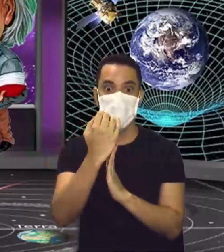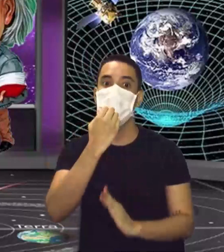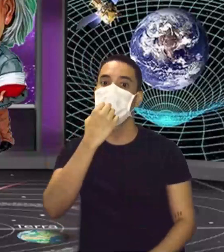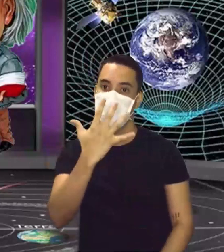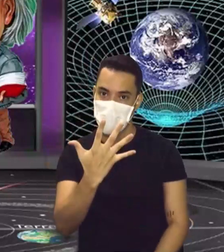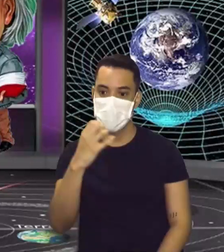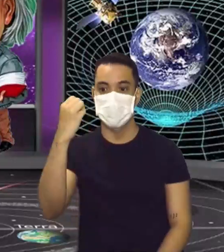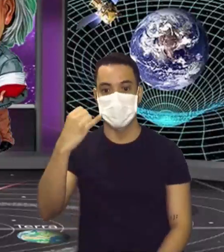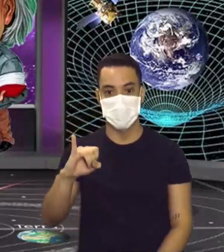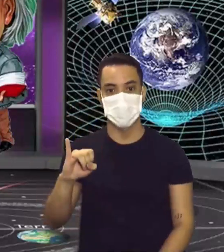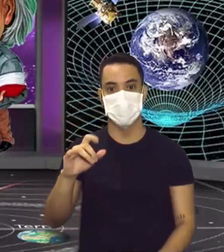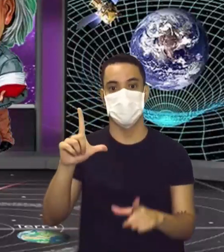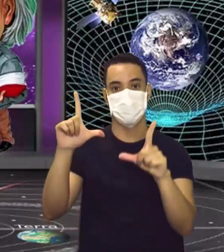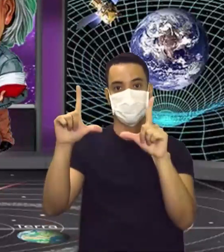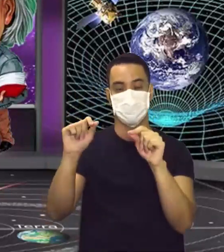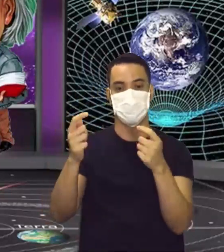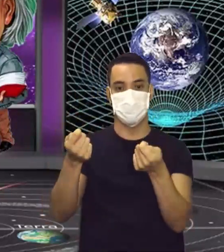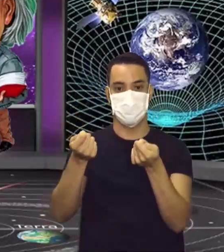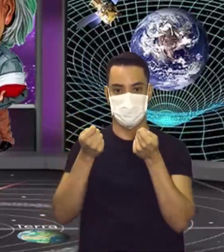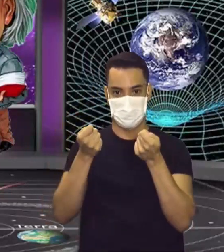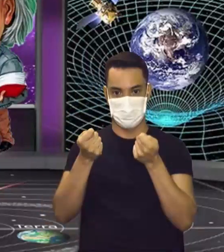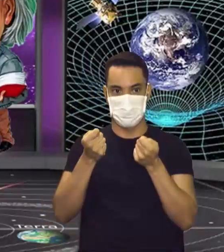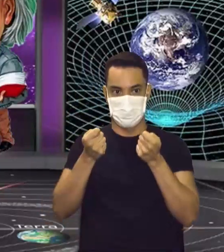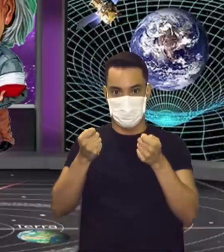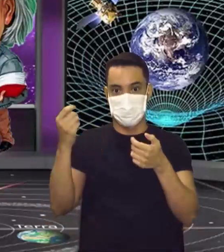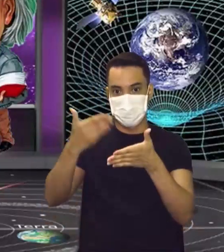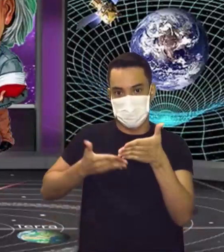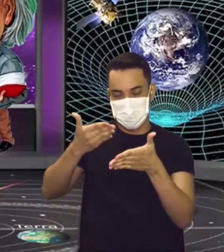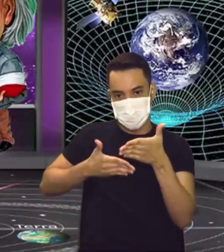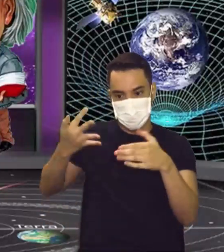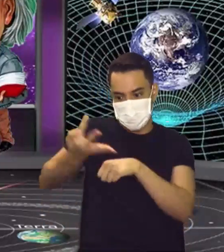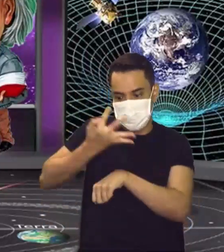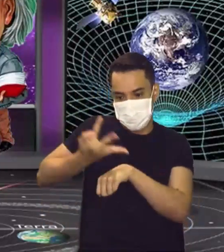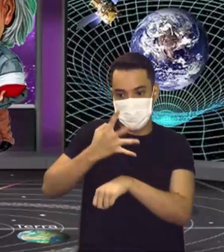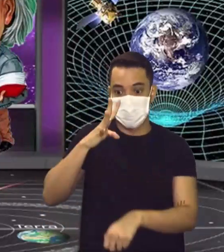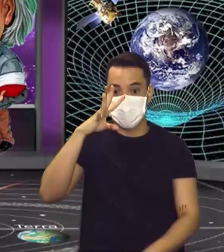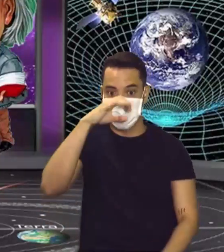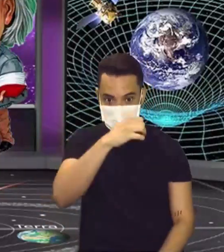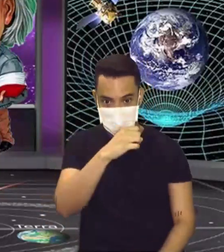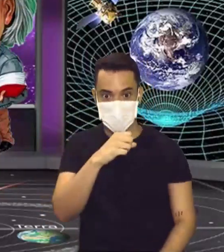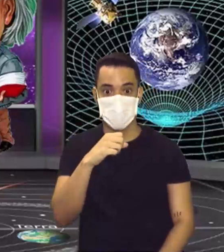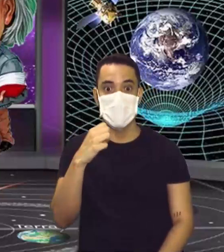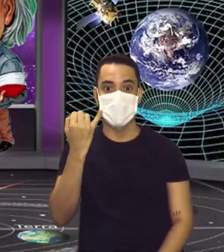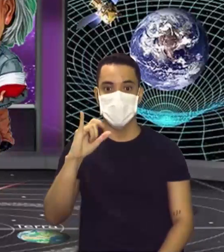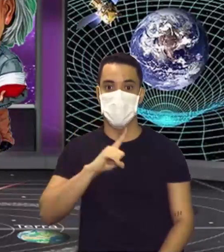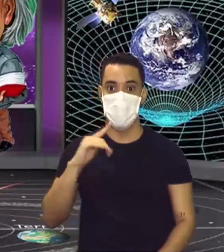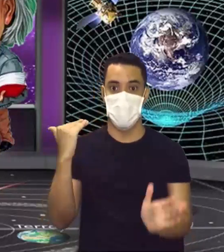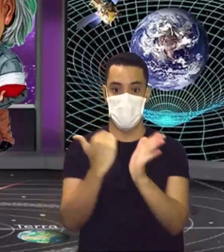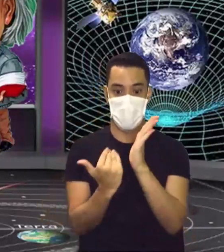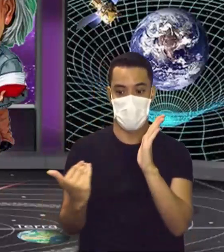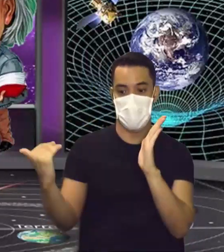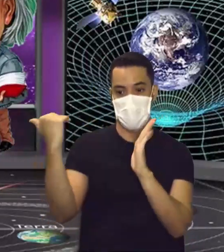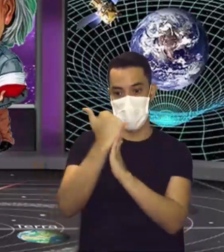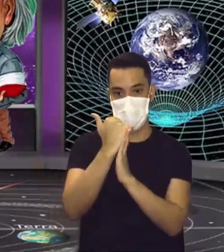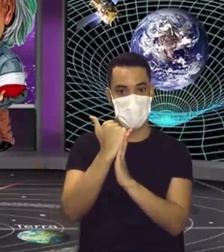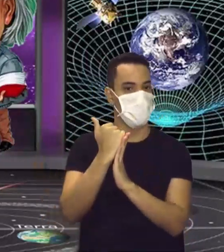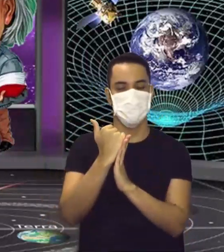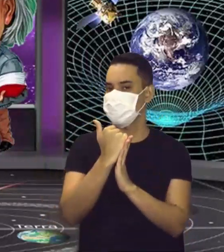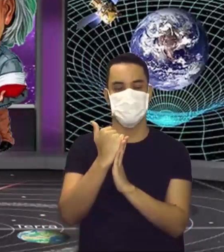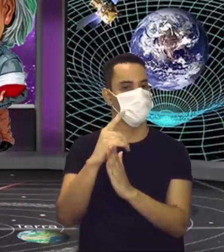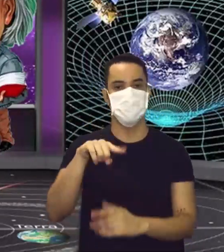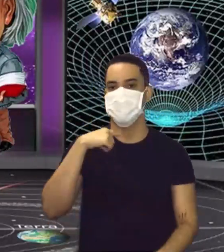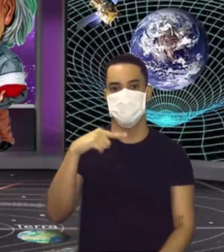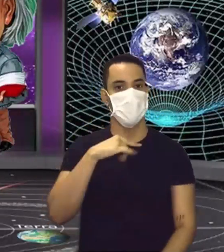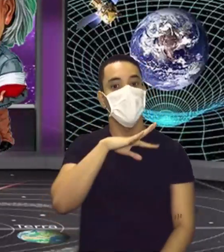condutor. Resistividade é resistência, ok? Alta resistividade, mau